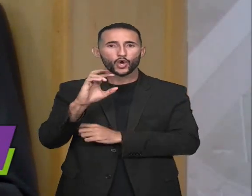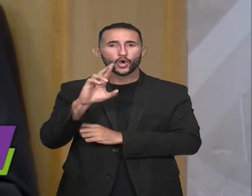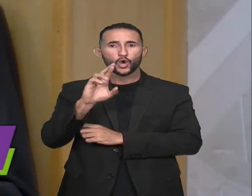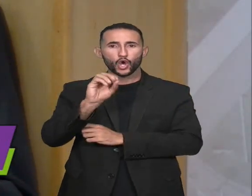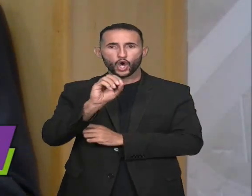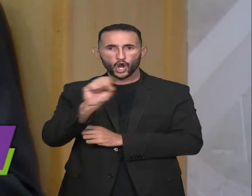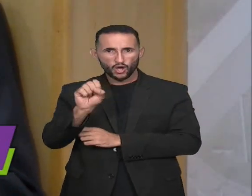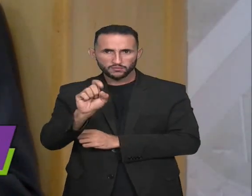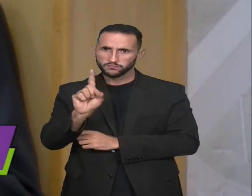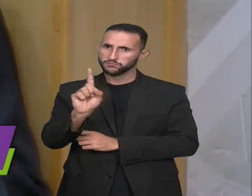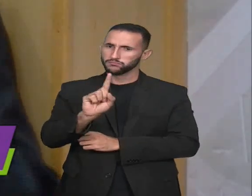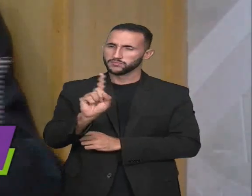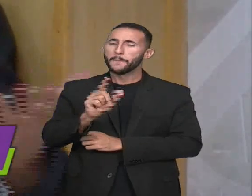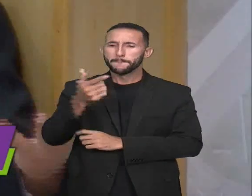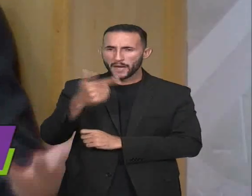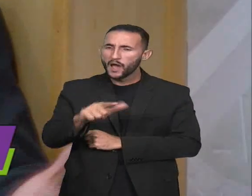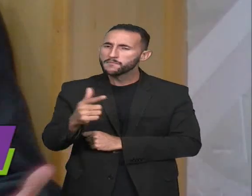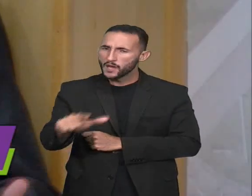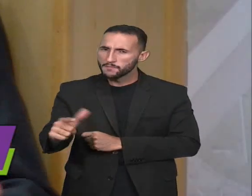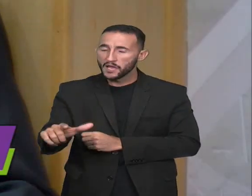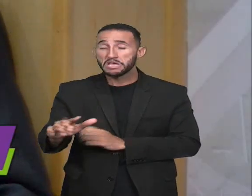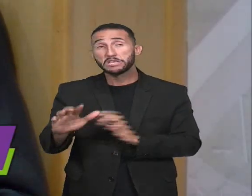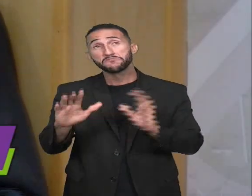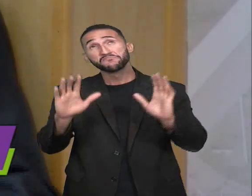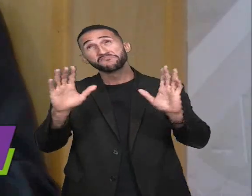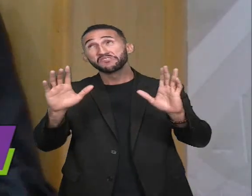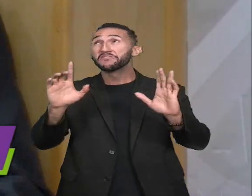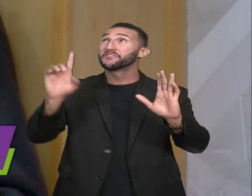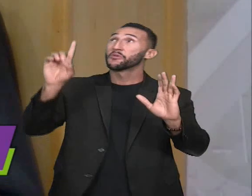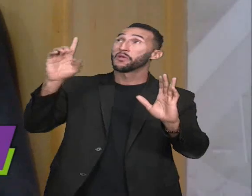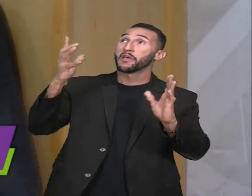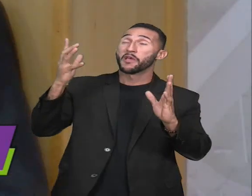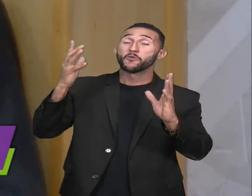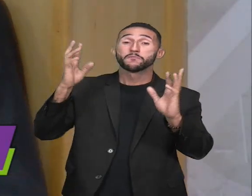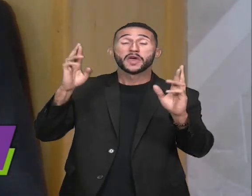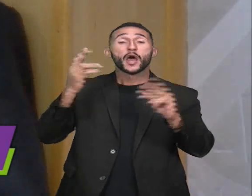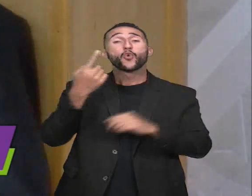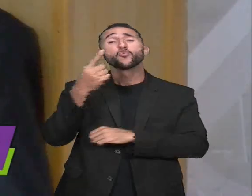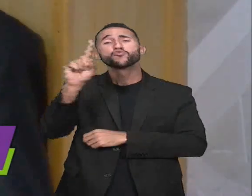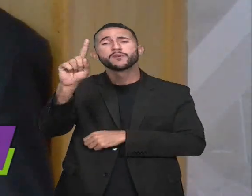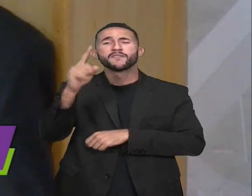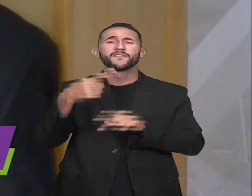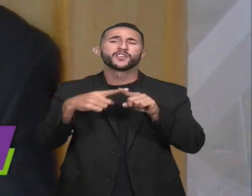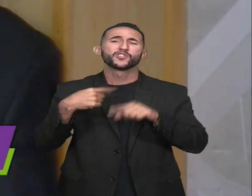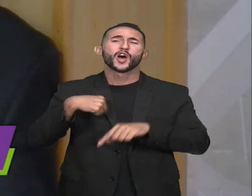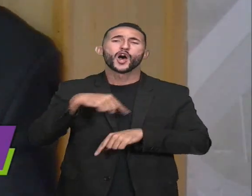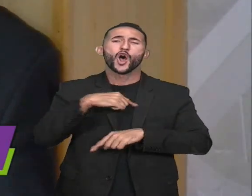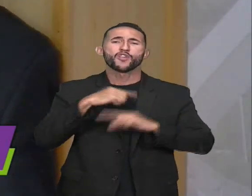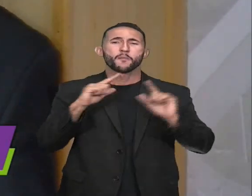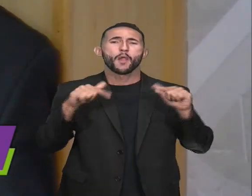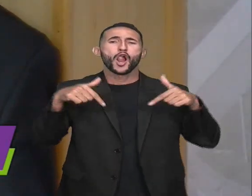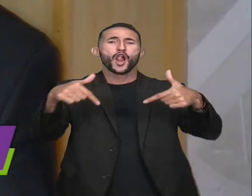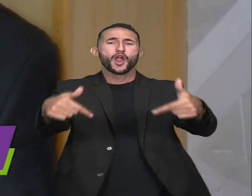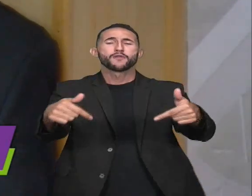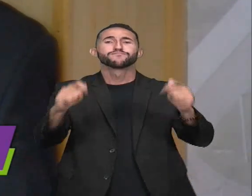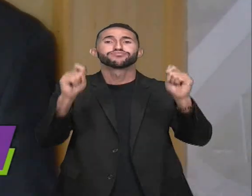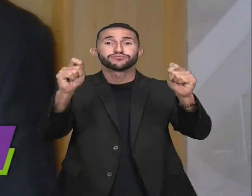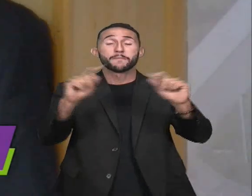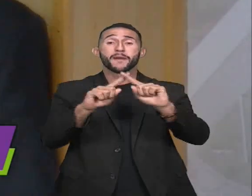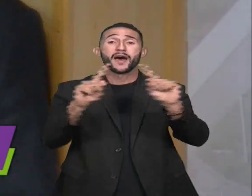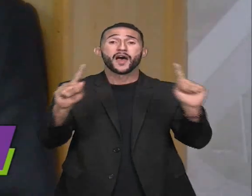Deus quiser eh talvez poderia ser a última né mas infelizmente então assim o que cabe aos